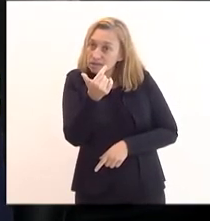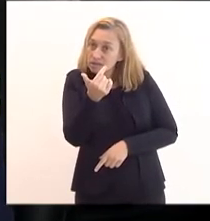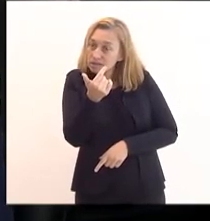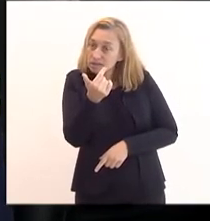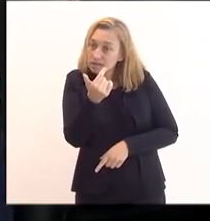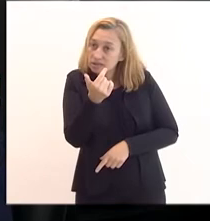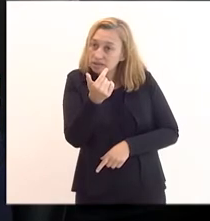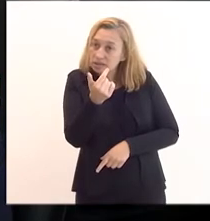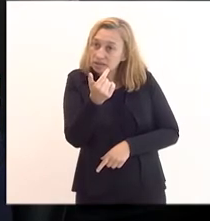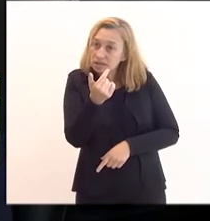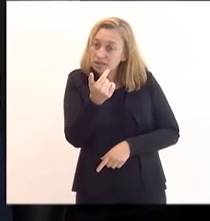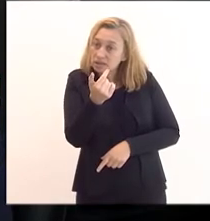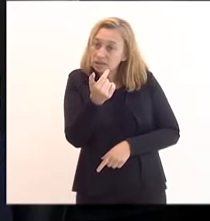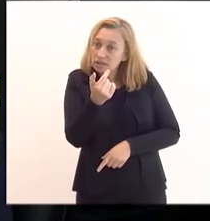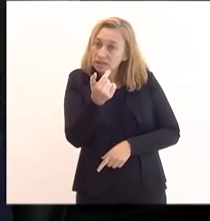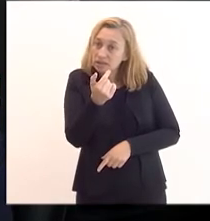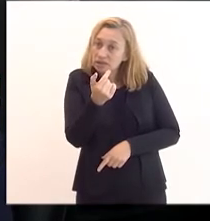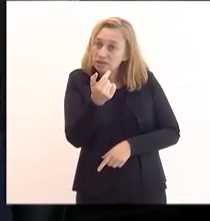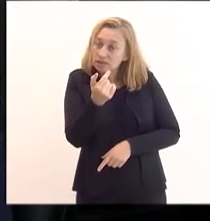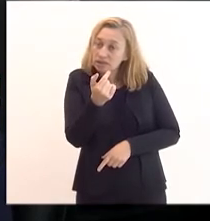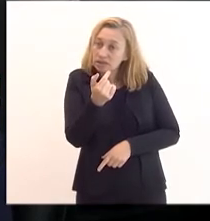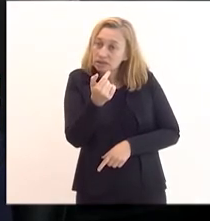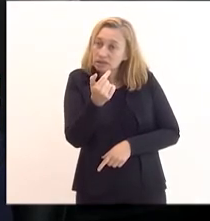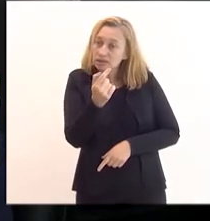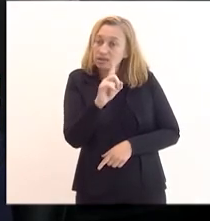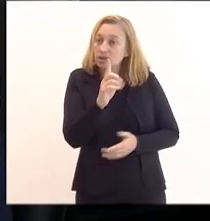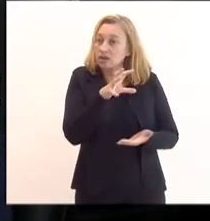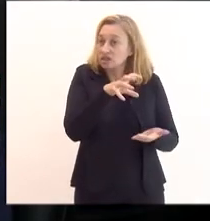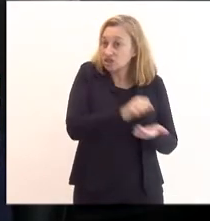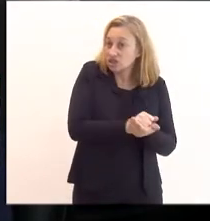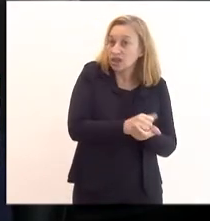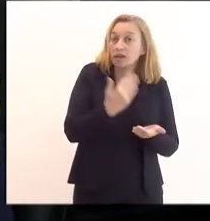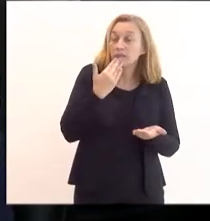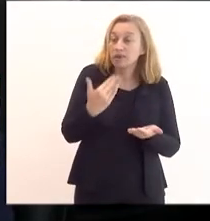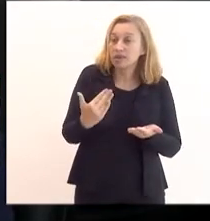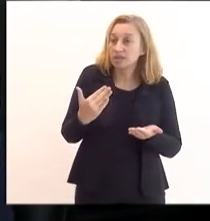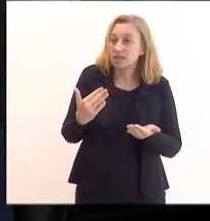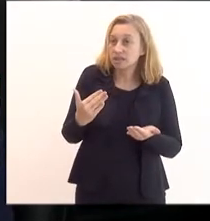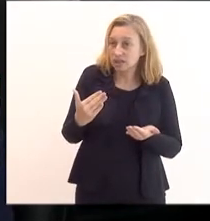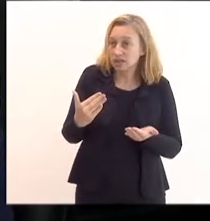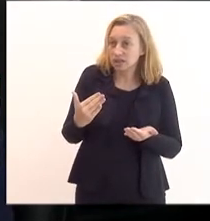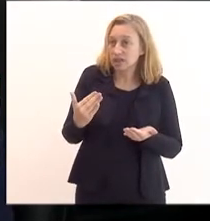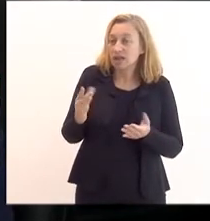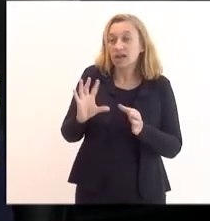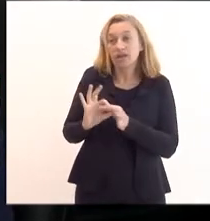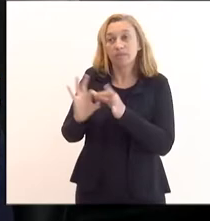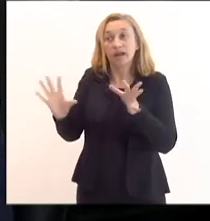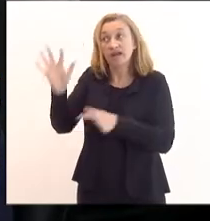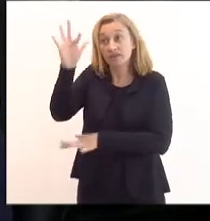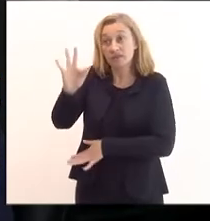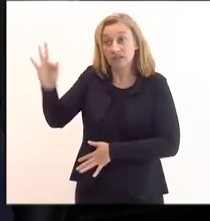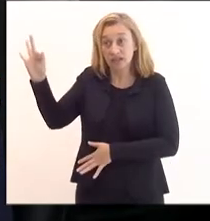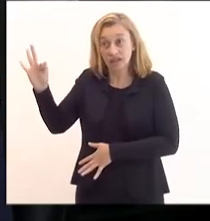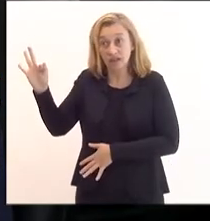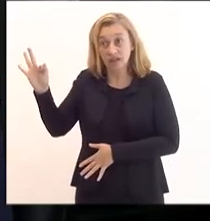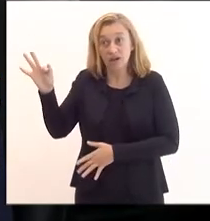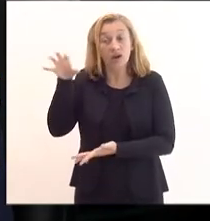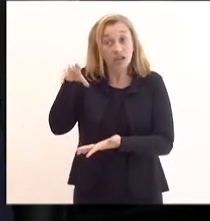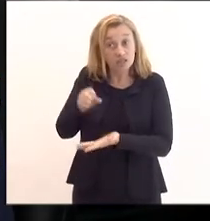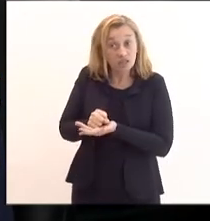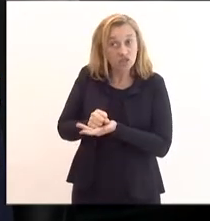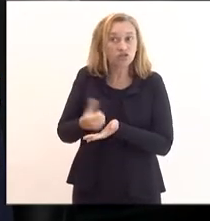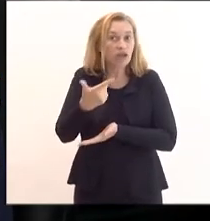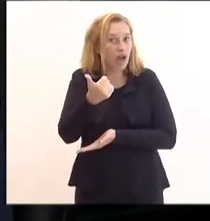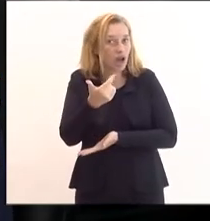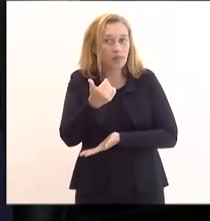E isso só faz juiz a ele é pedir para a autoridade federal, não estadual, o porte eventualmente. E é só mais um plus, é um